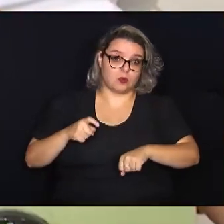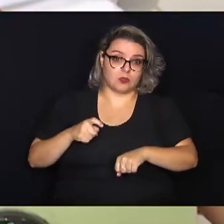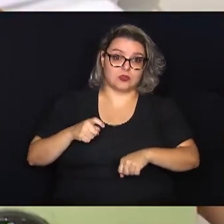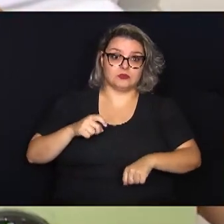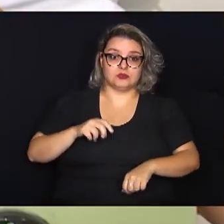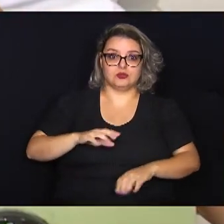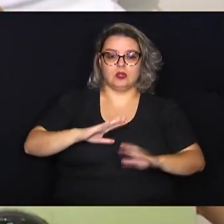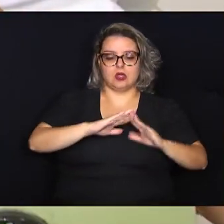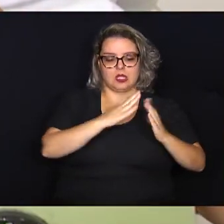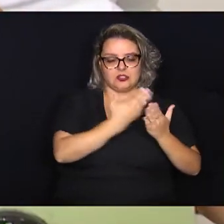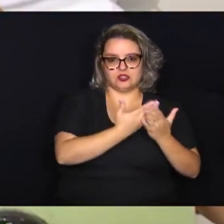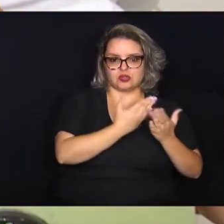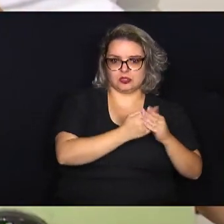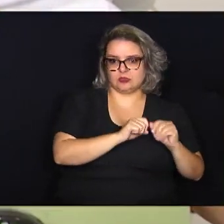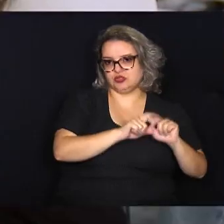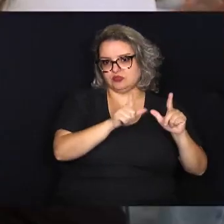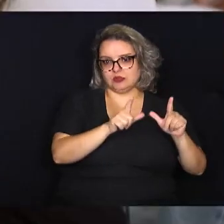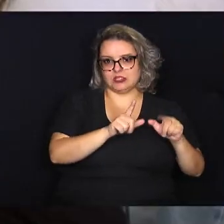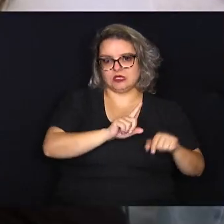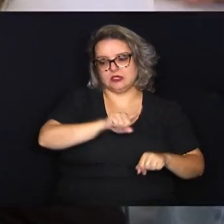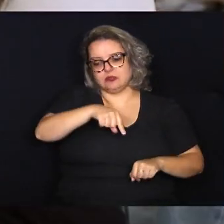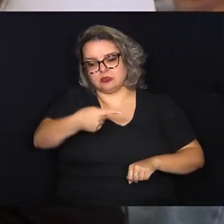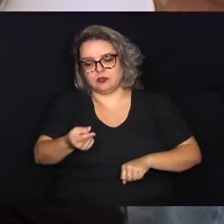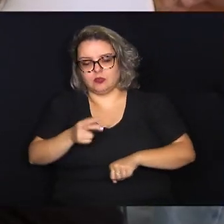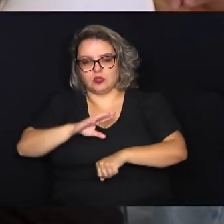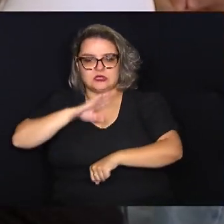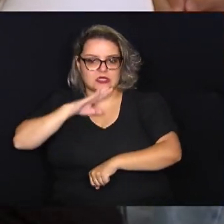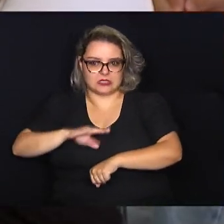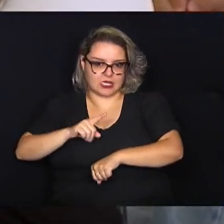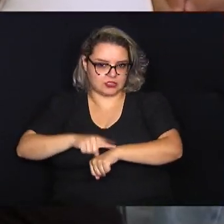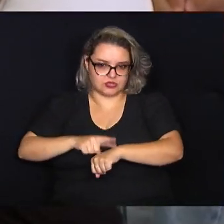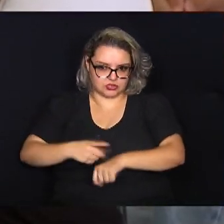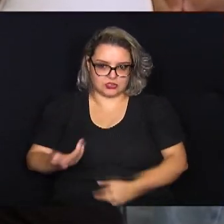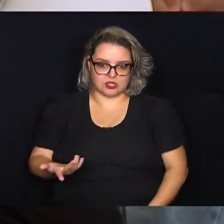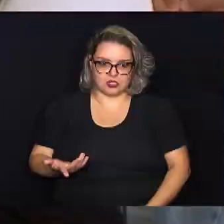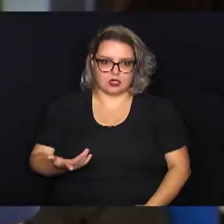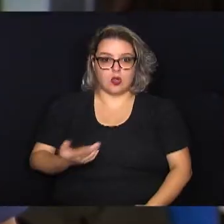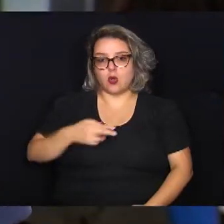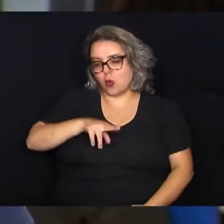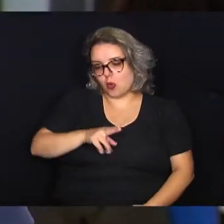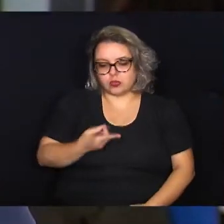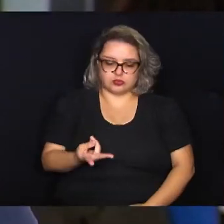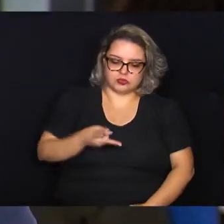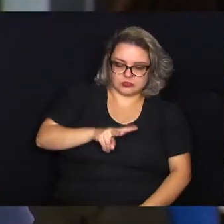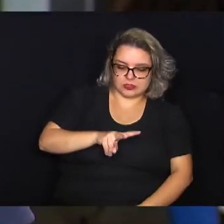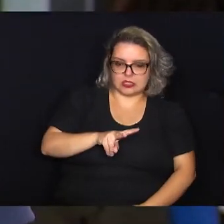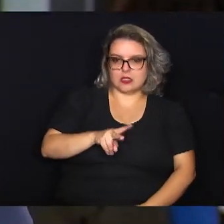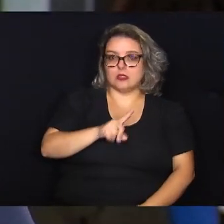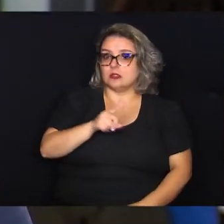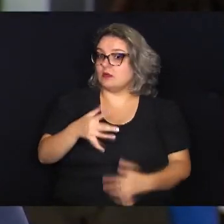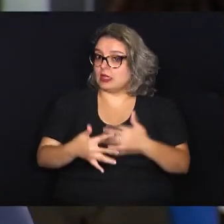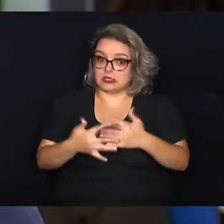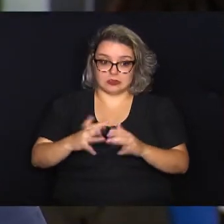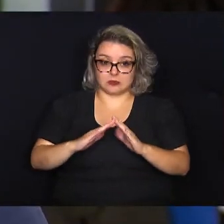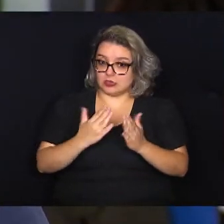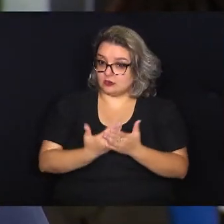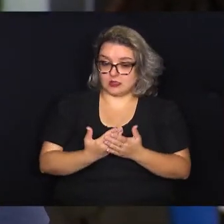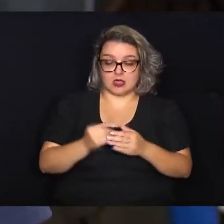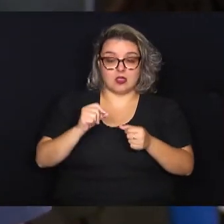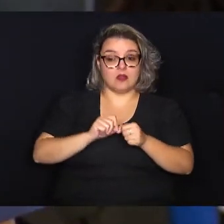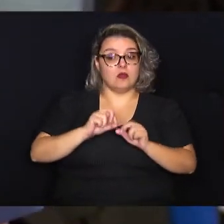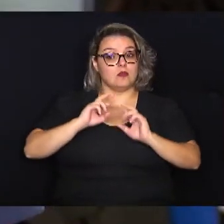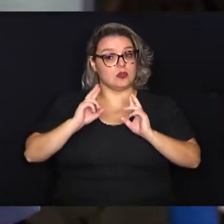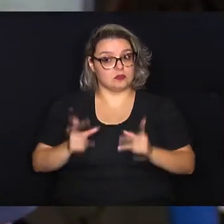do período escolar, então não vai atrapalhar ele durante esse período na escola, muito pelo contrário, a gente faz o